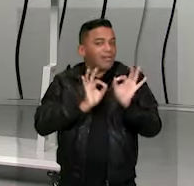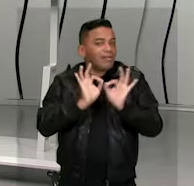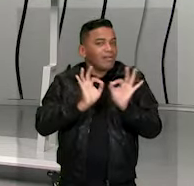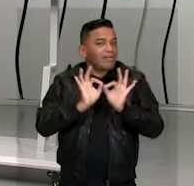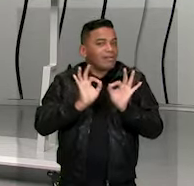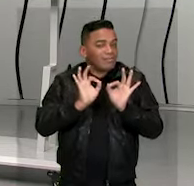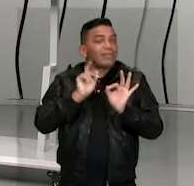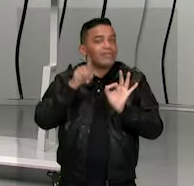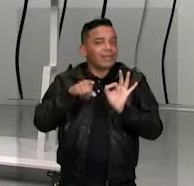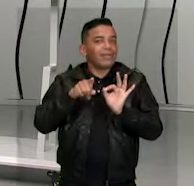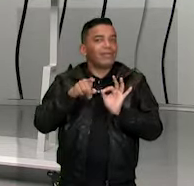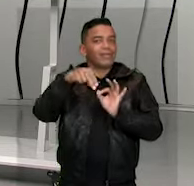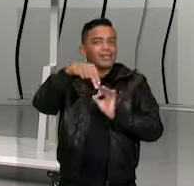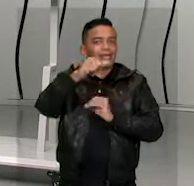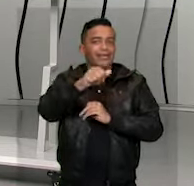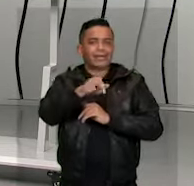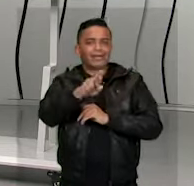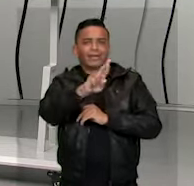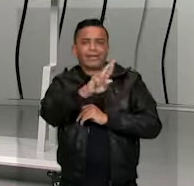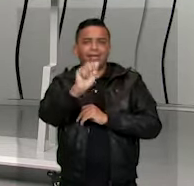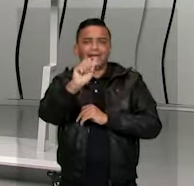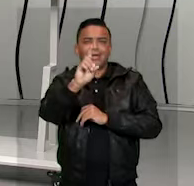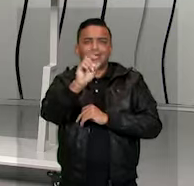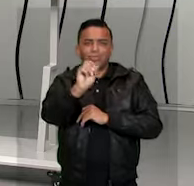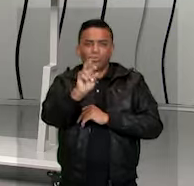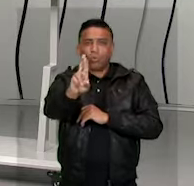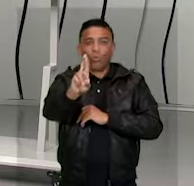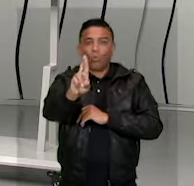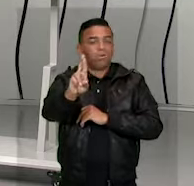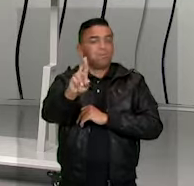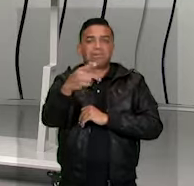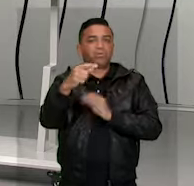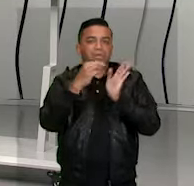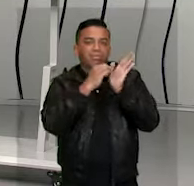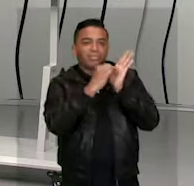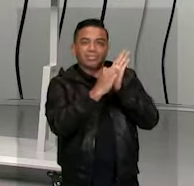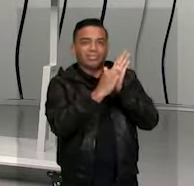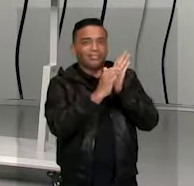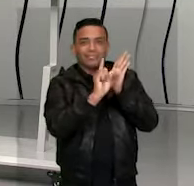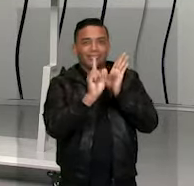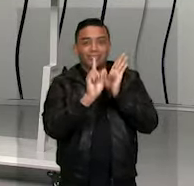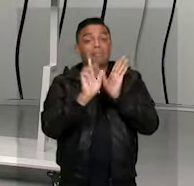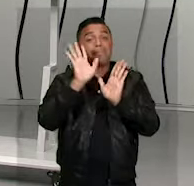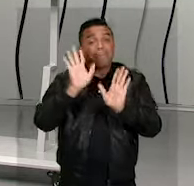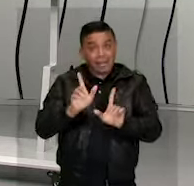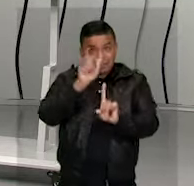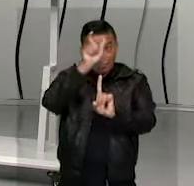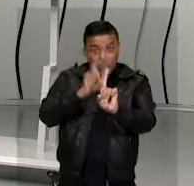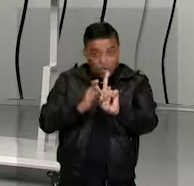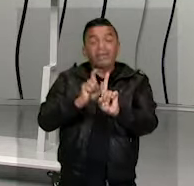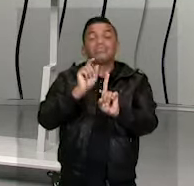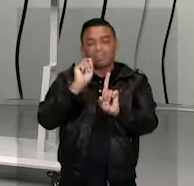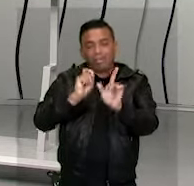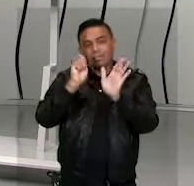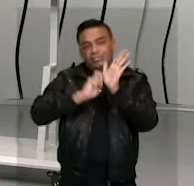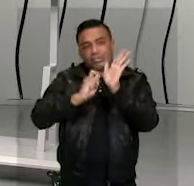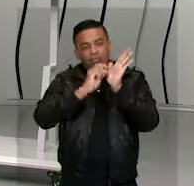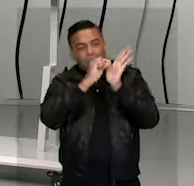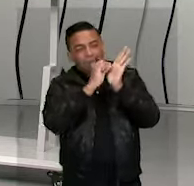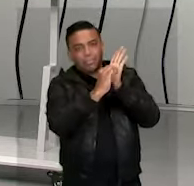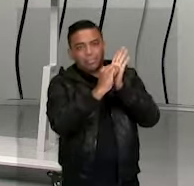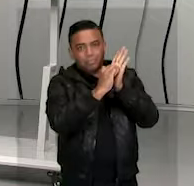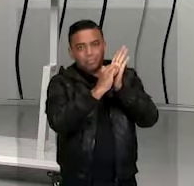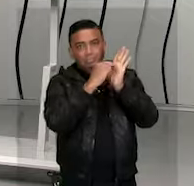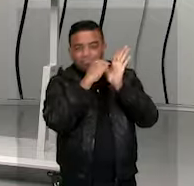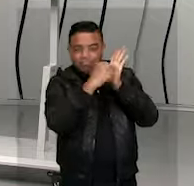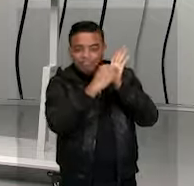texto é o narrador. O narrador não tem travessão, mas os personagens têm. Diga-se de passagem